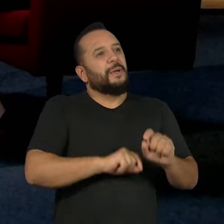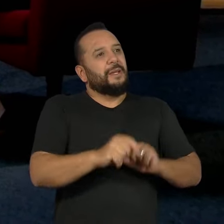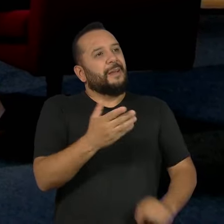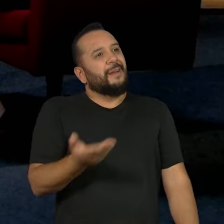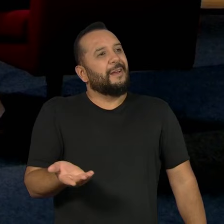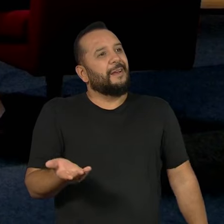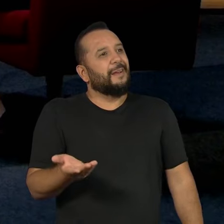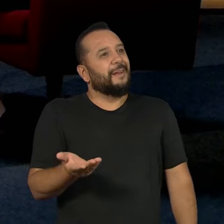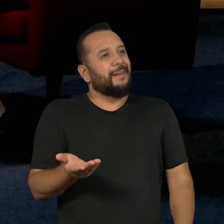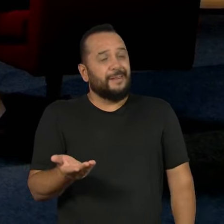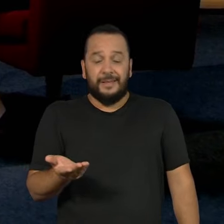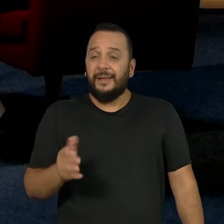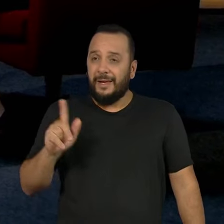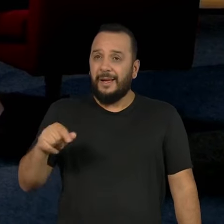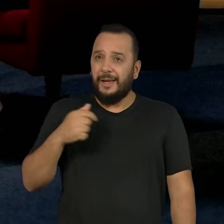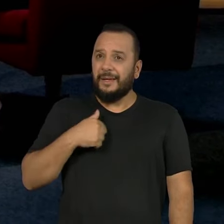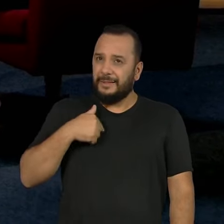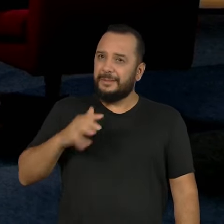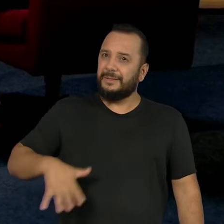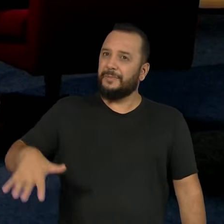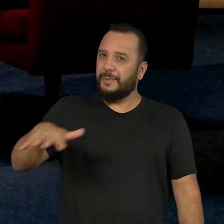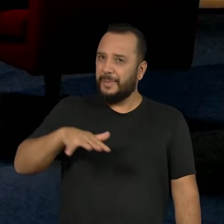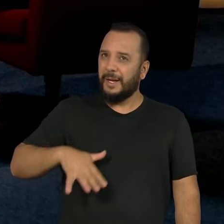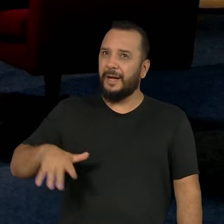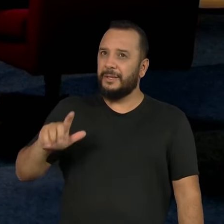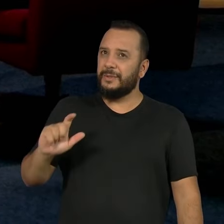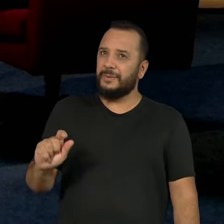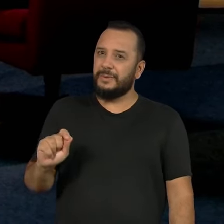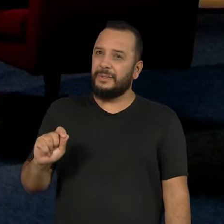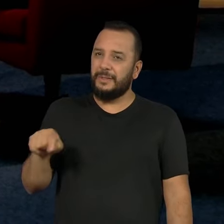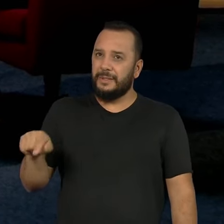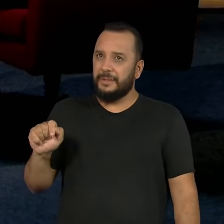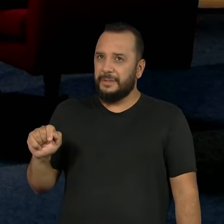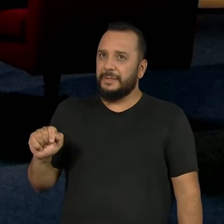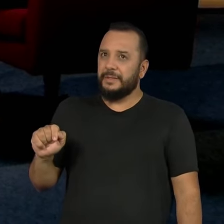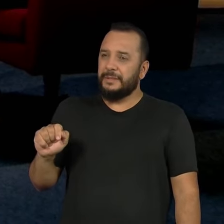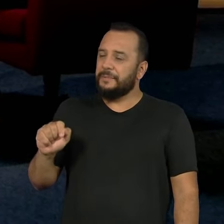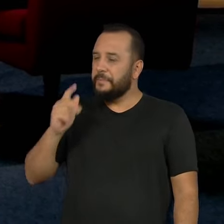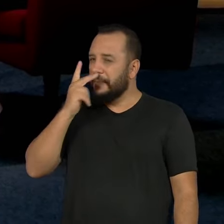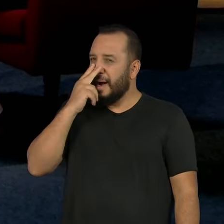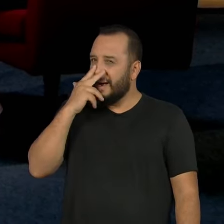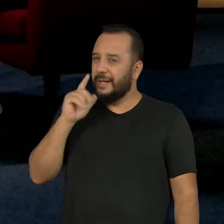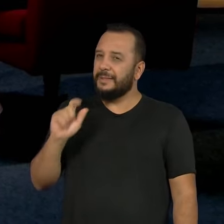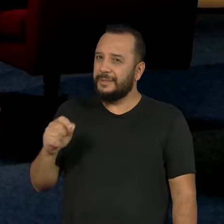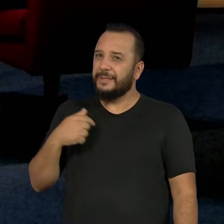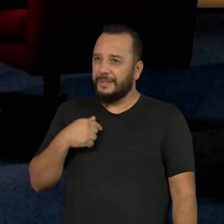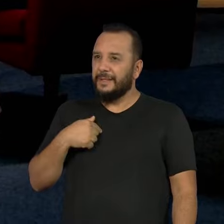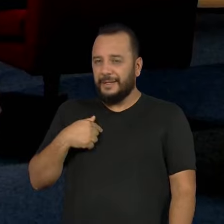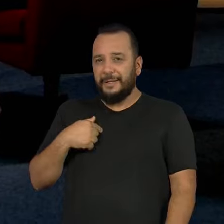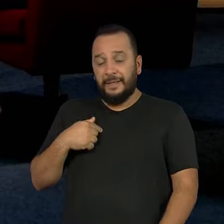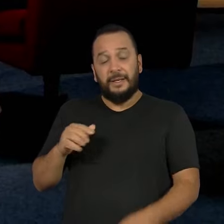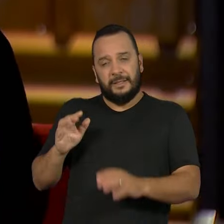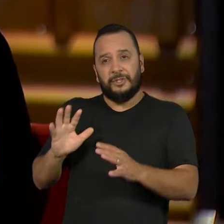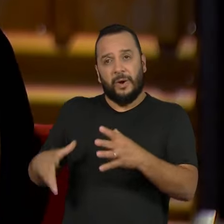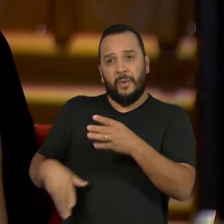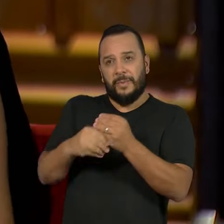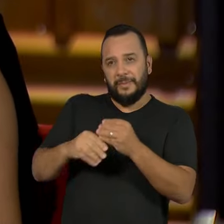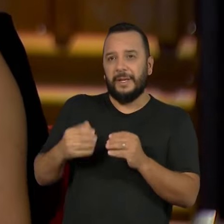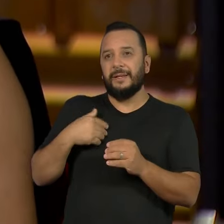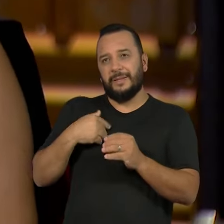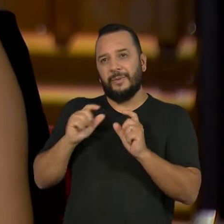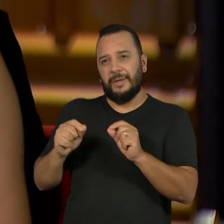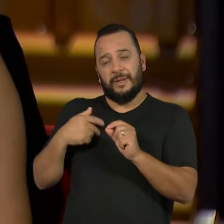significa que também são espaços que compl que que complementam essa essa esse atendimento educacional social